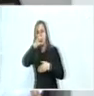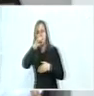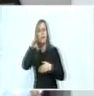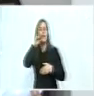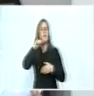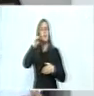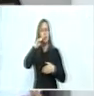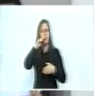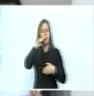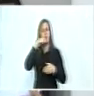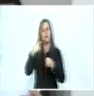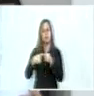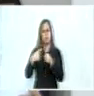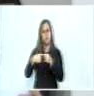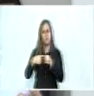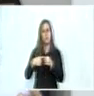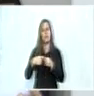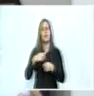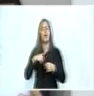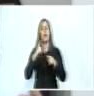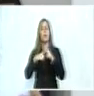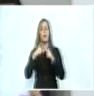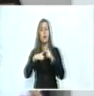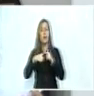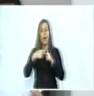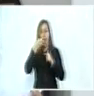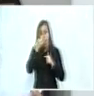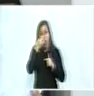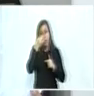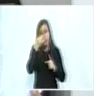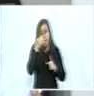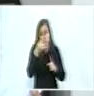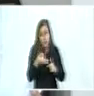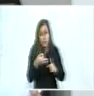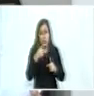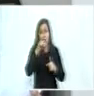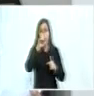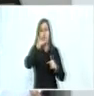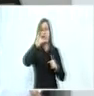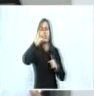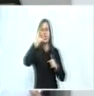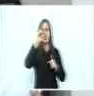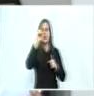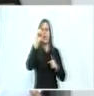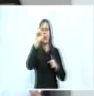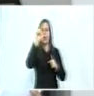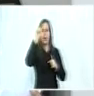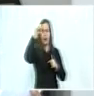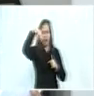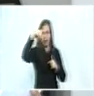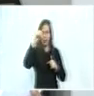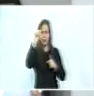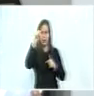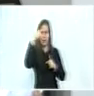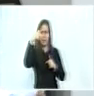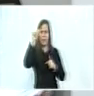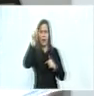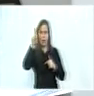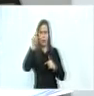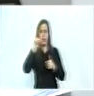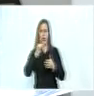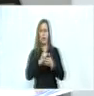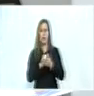funcionários públicos municipais. Atenciosamente, Yolanda da Conceição de Paula do Carmo,